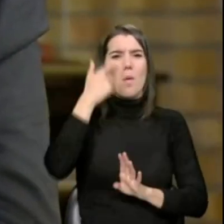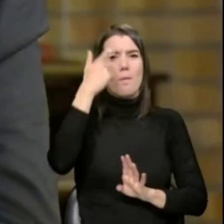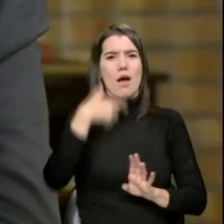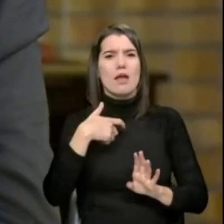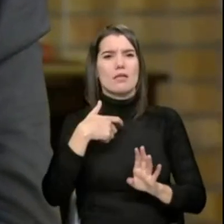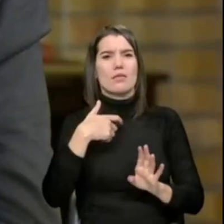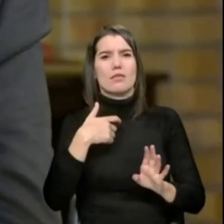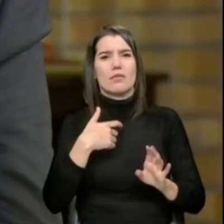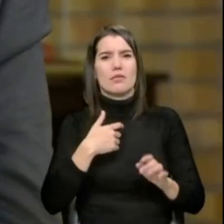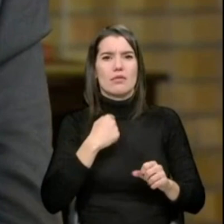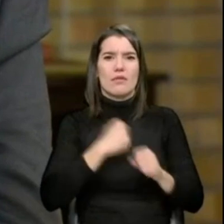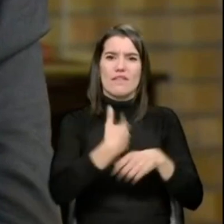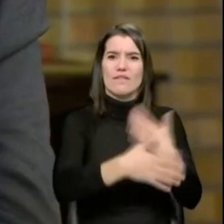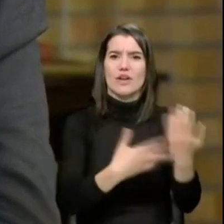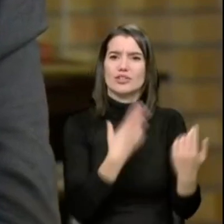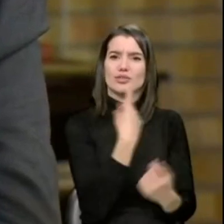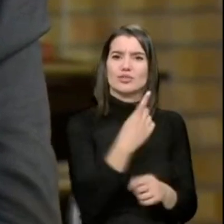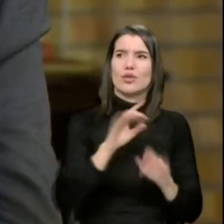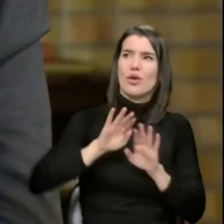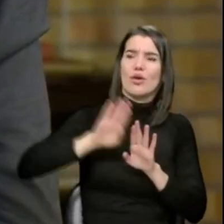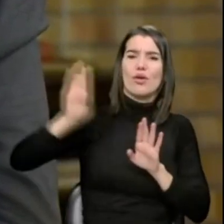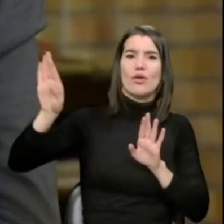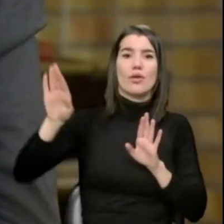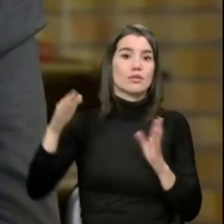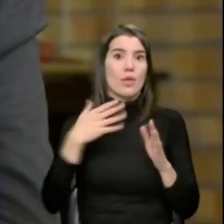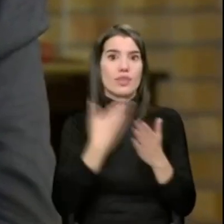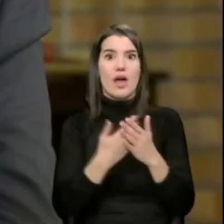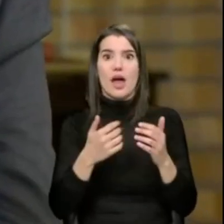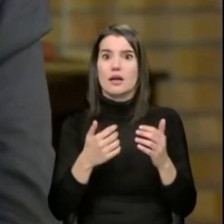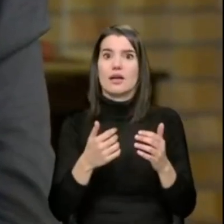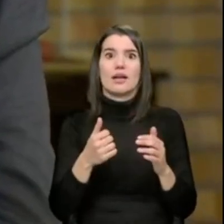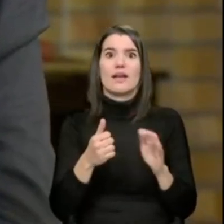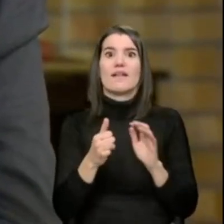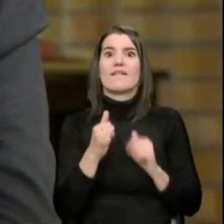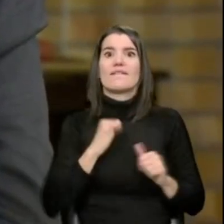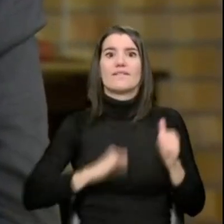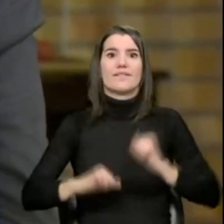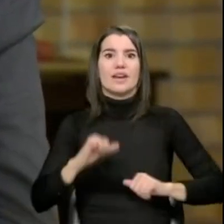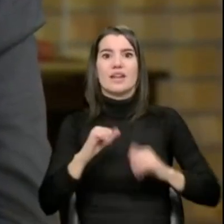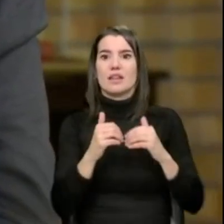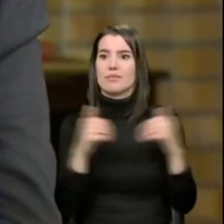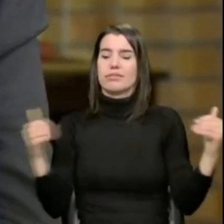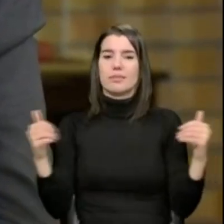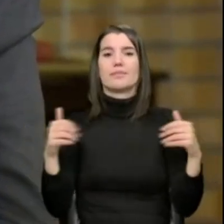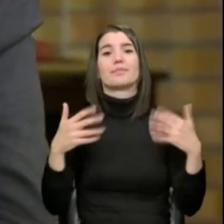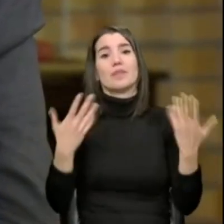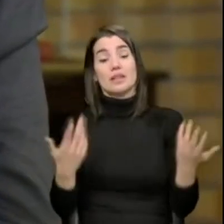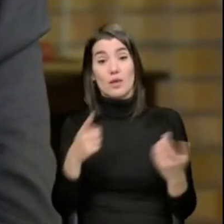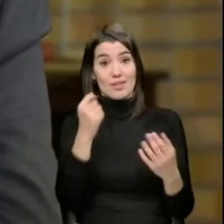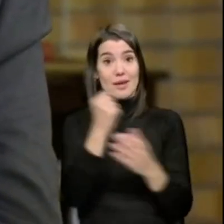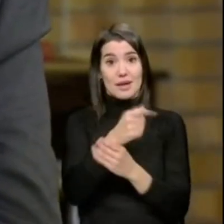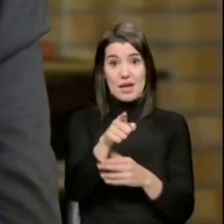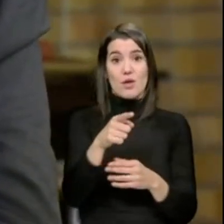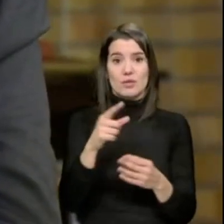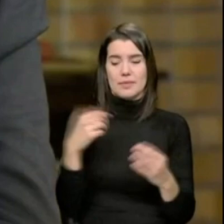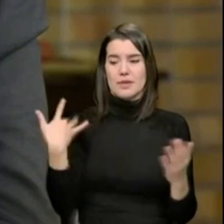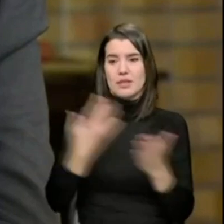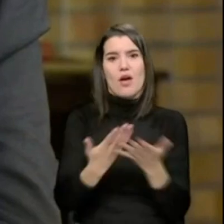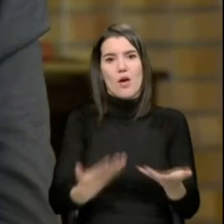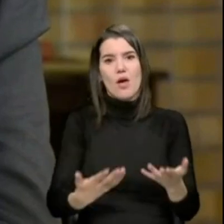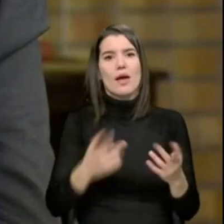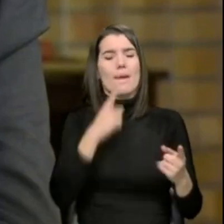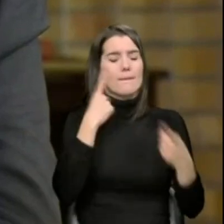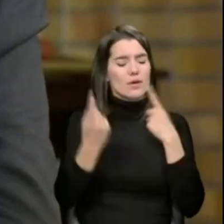ferida na humanidade e por isso toda a história, que desde Abraão até cá, é também uma história de redenção, de salvação e de